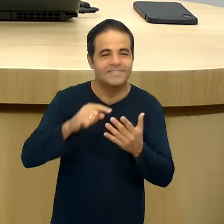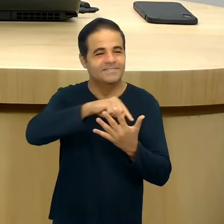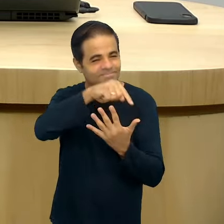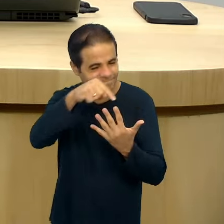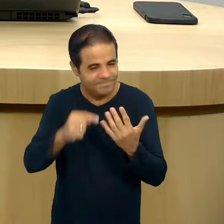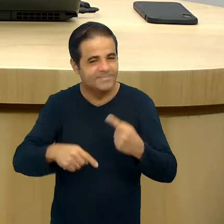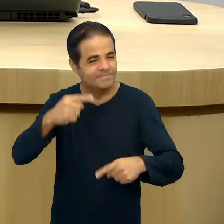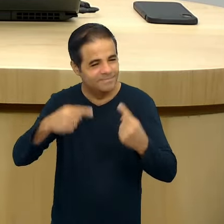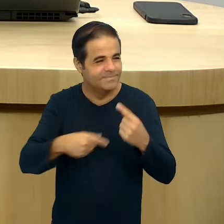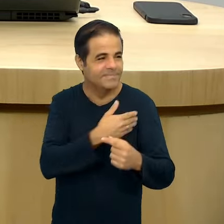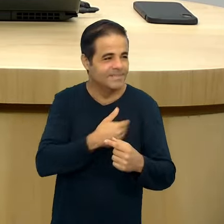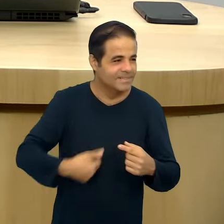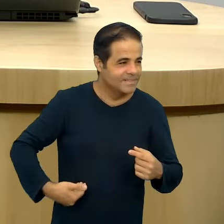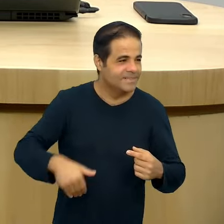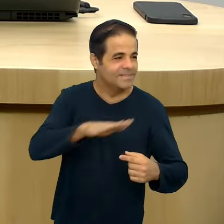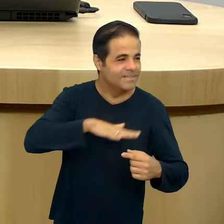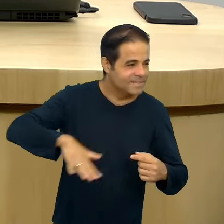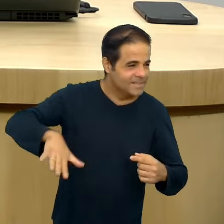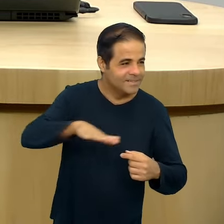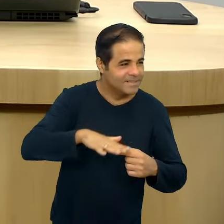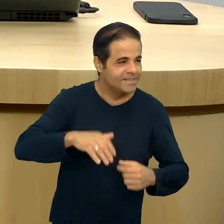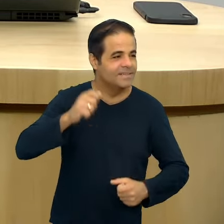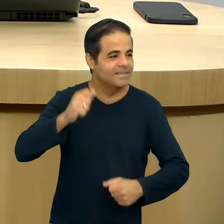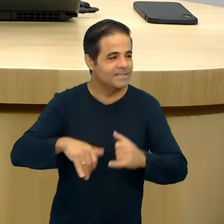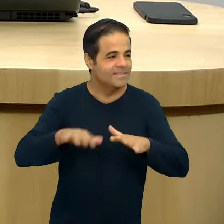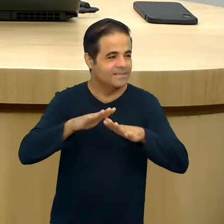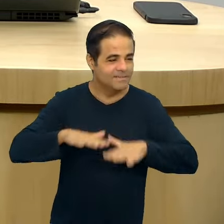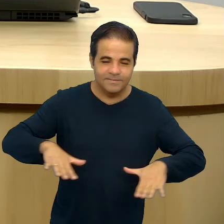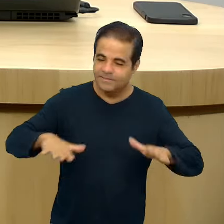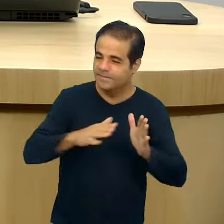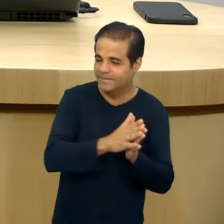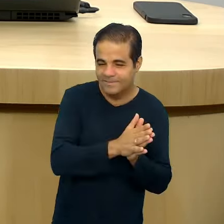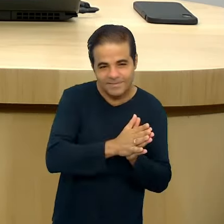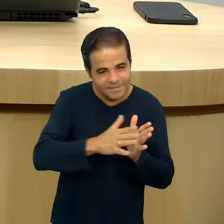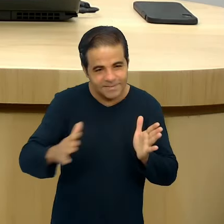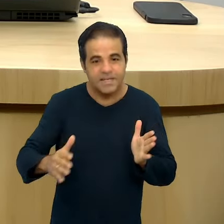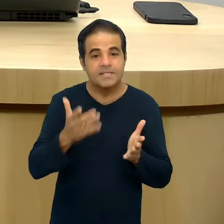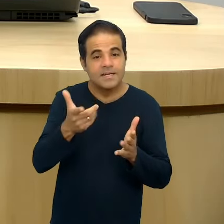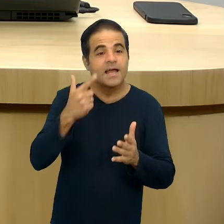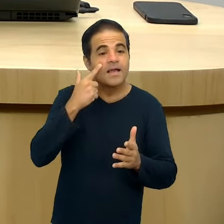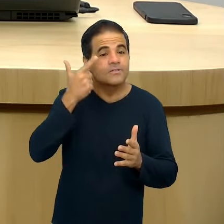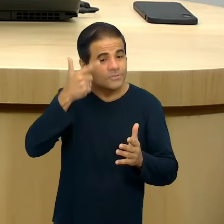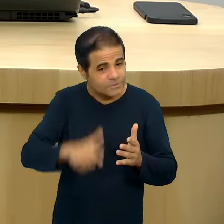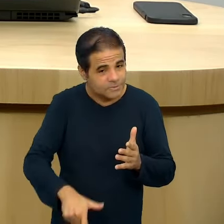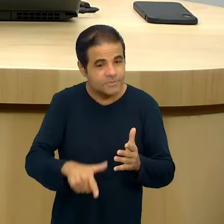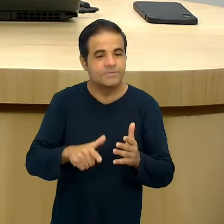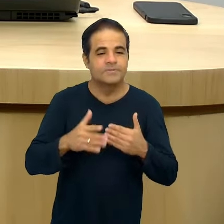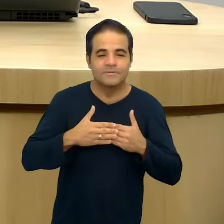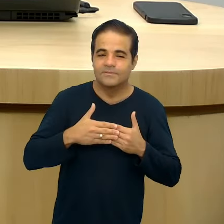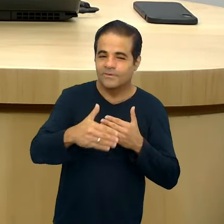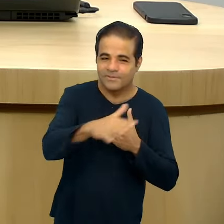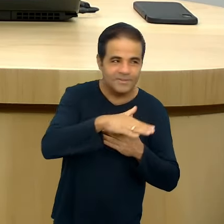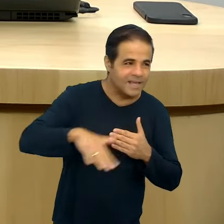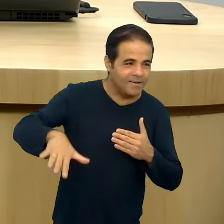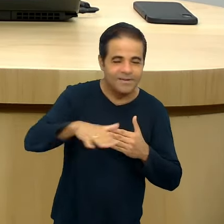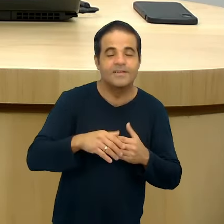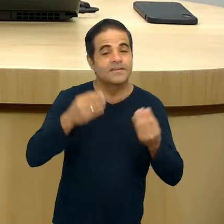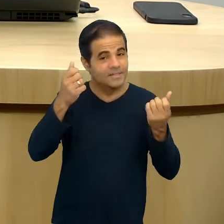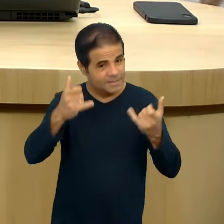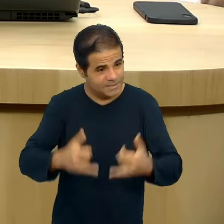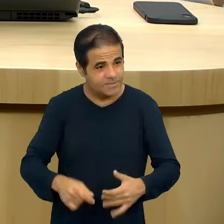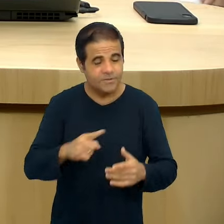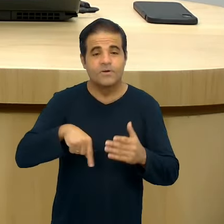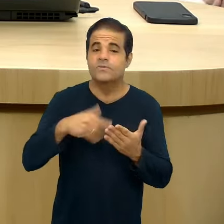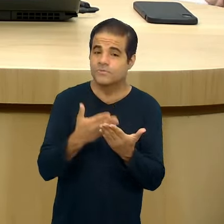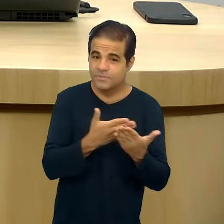de políticas públicas. É esse o ponto que a gente quer abordar, que a gente quer reforçar do que já foi trabalhado com os nossos